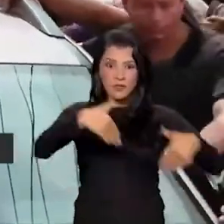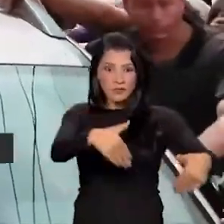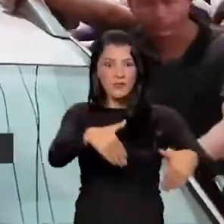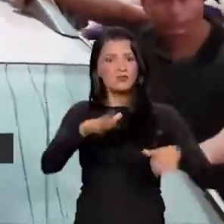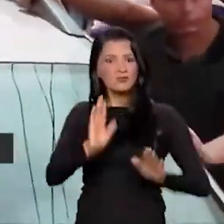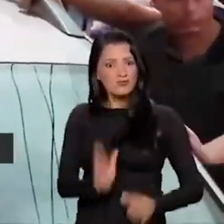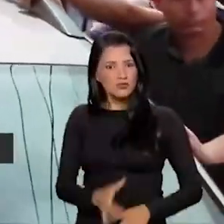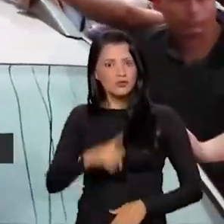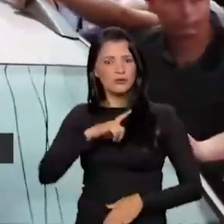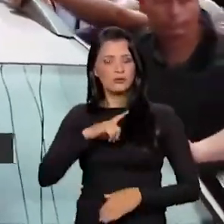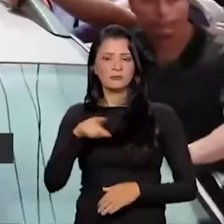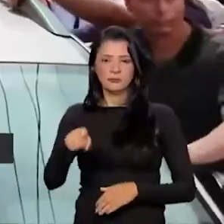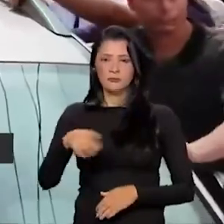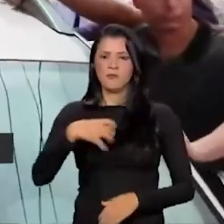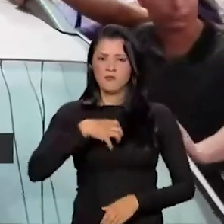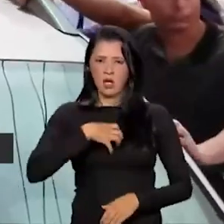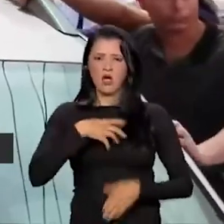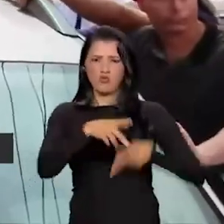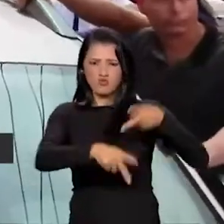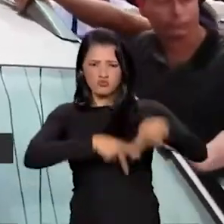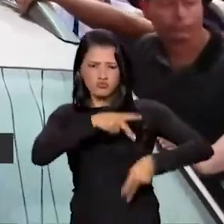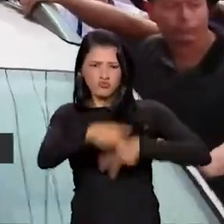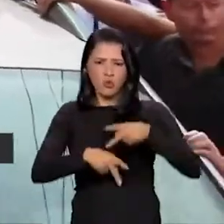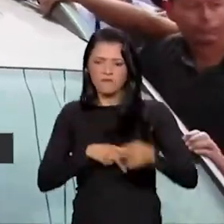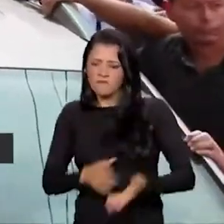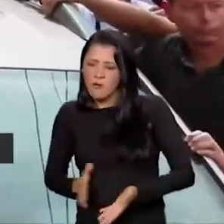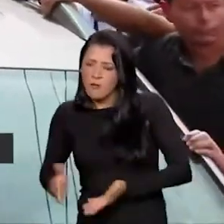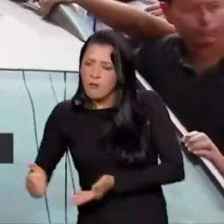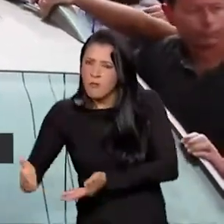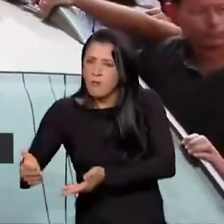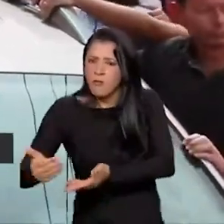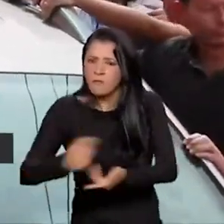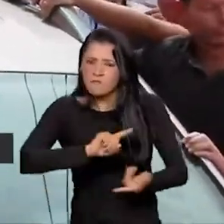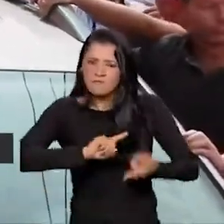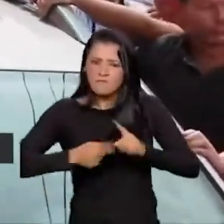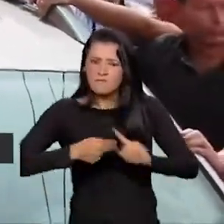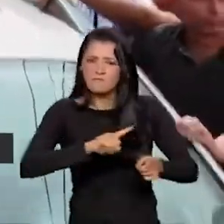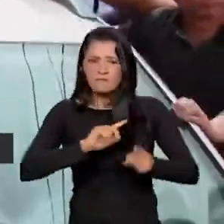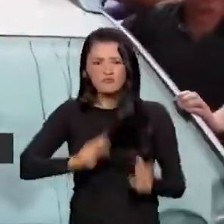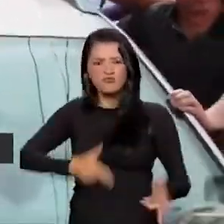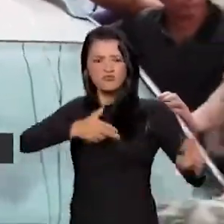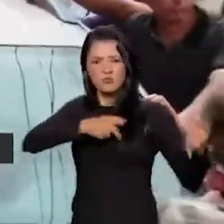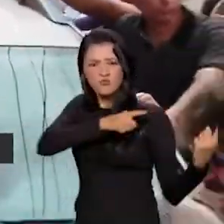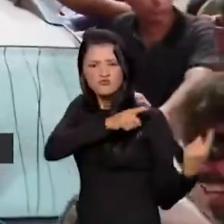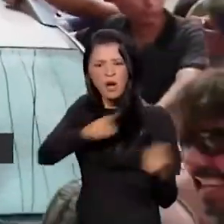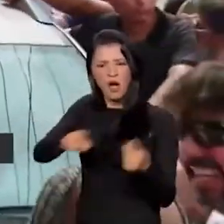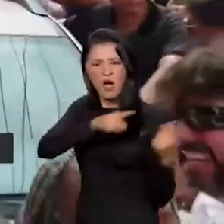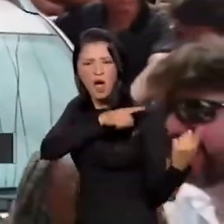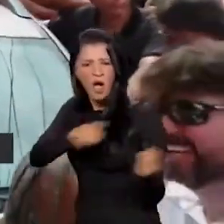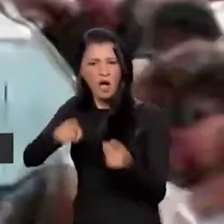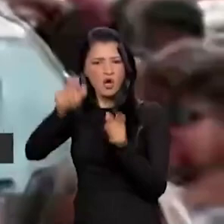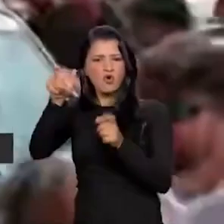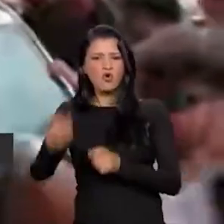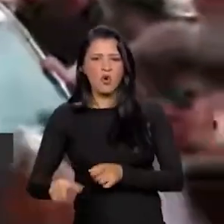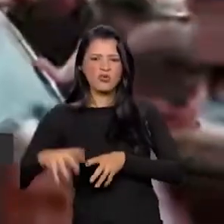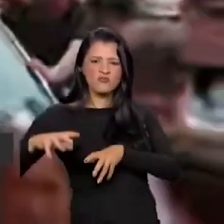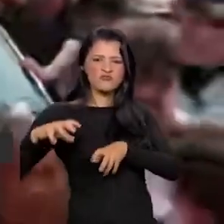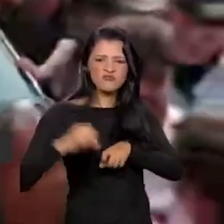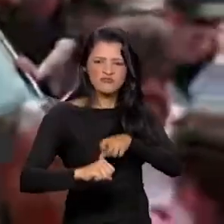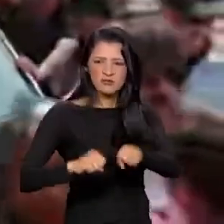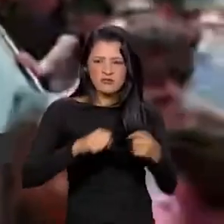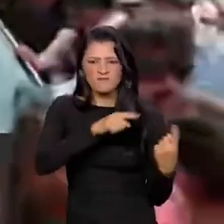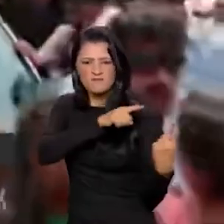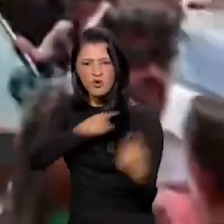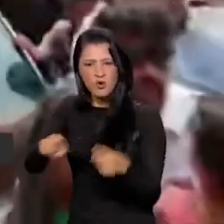baiano juntou as armas e lutou contra o colonizador.